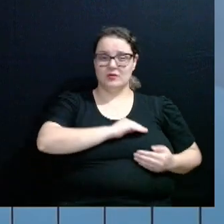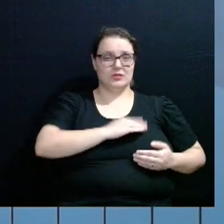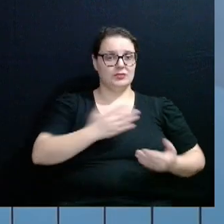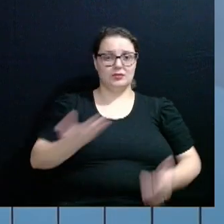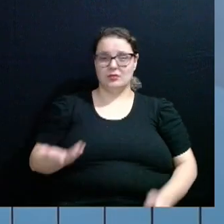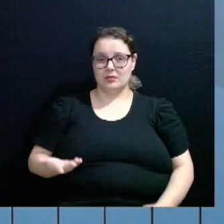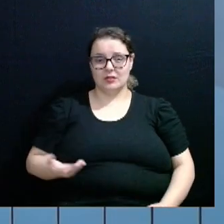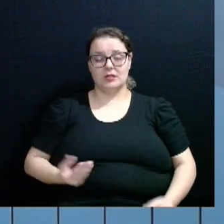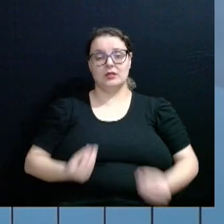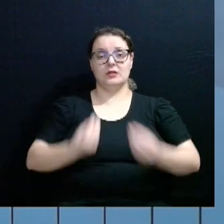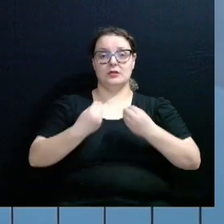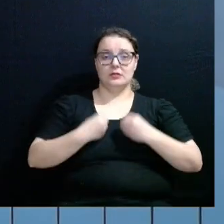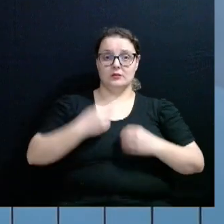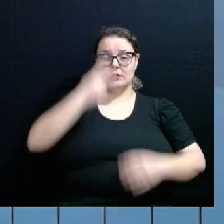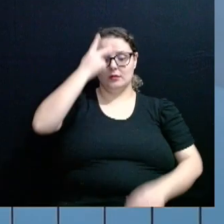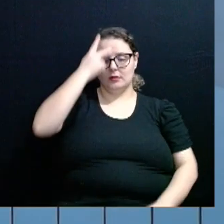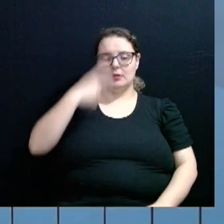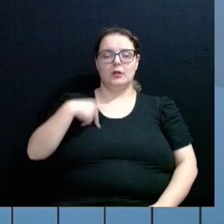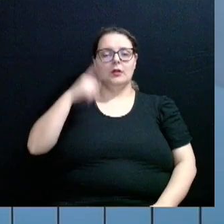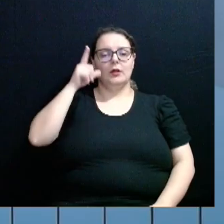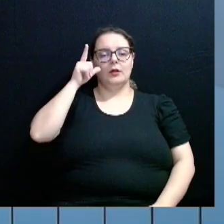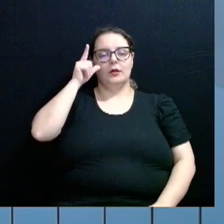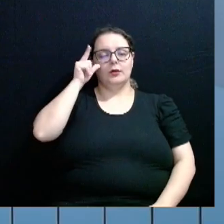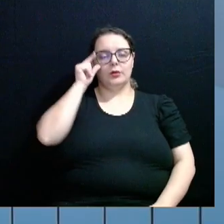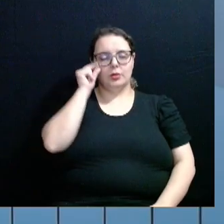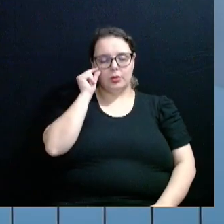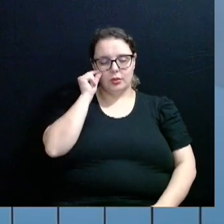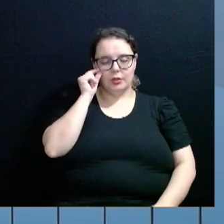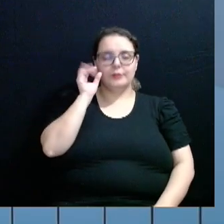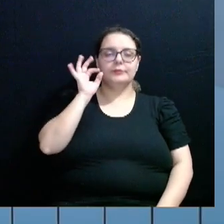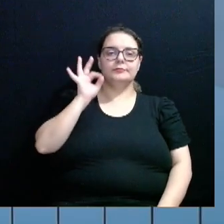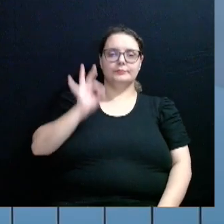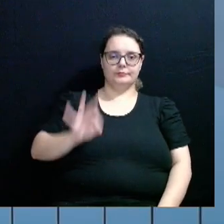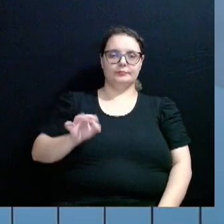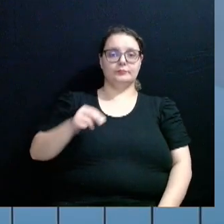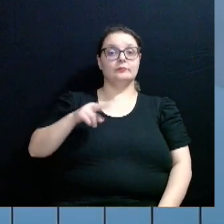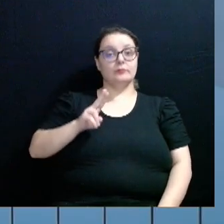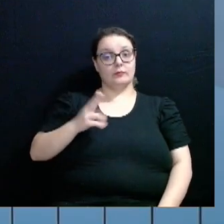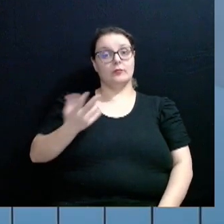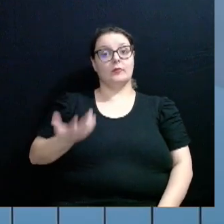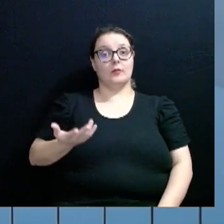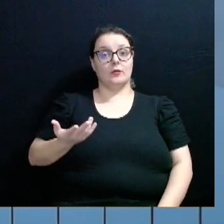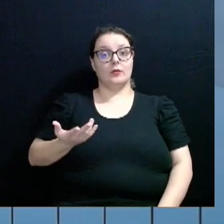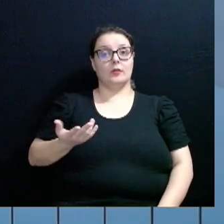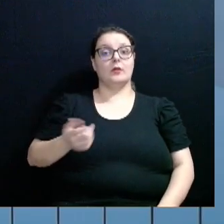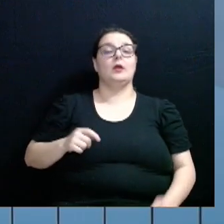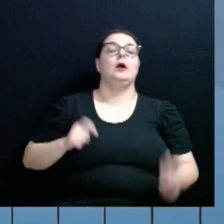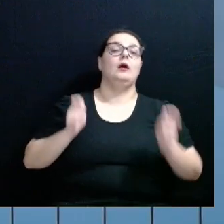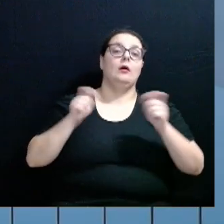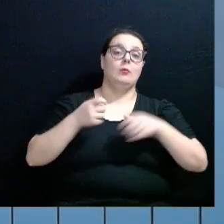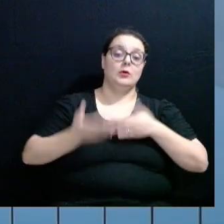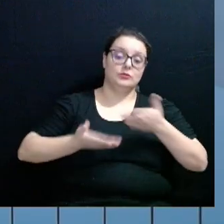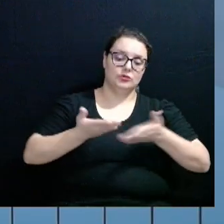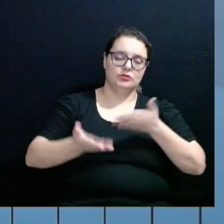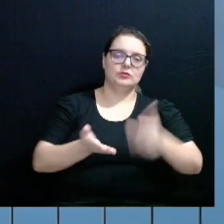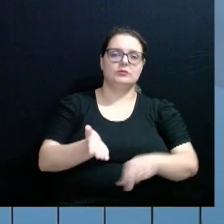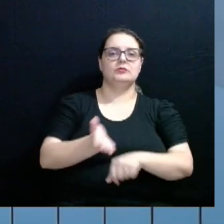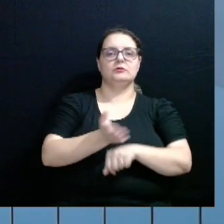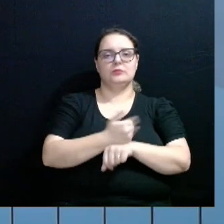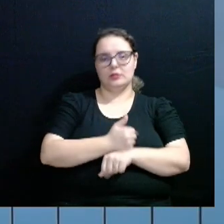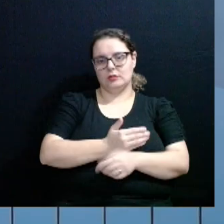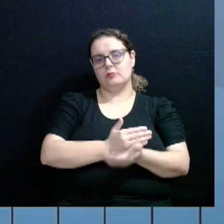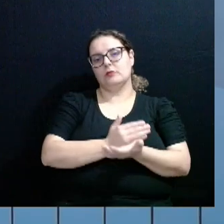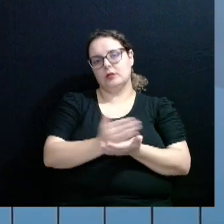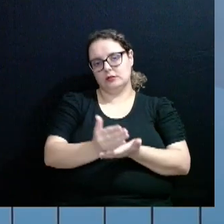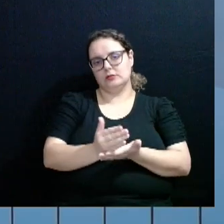uma tranquilidade, uma certeza ou então a possibilidade de iniciar um